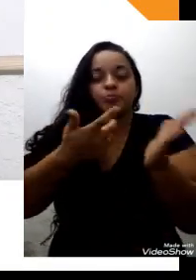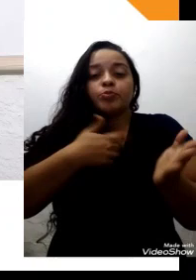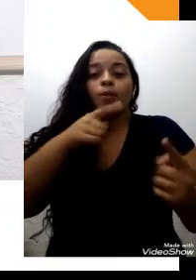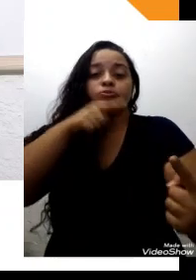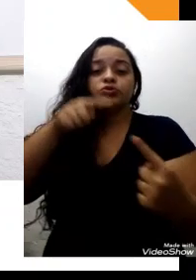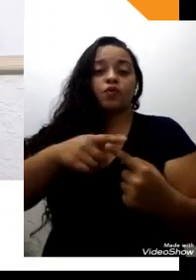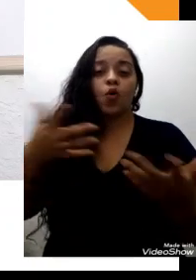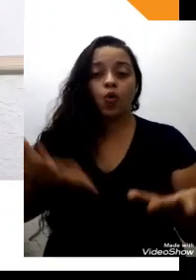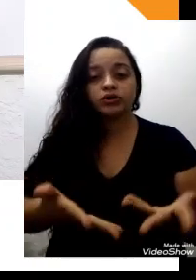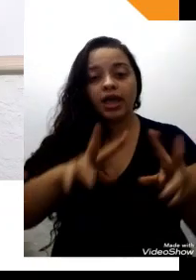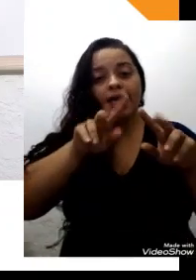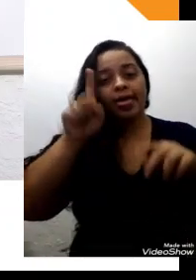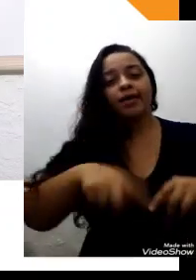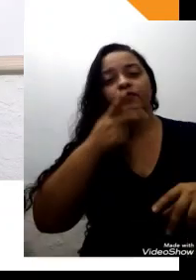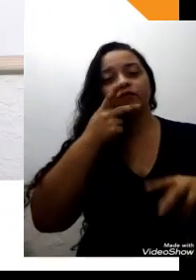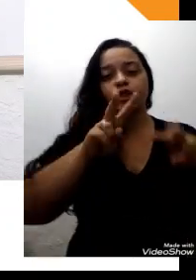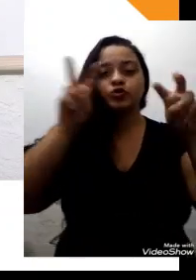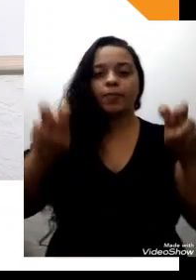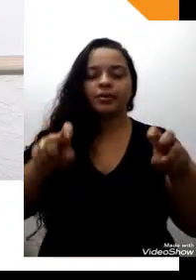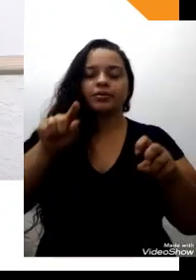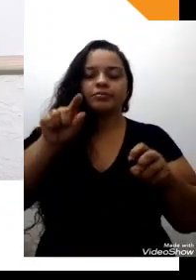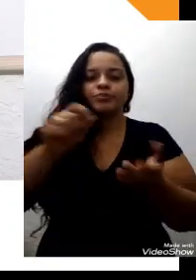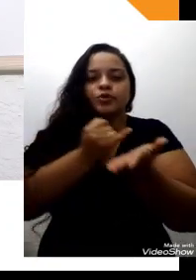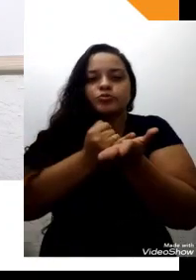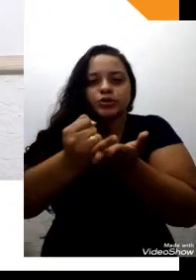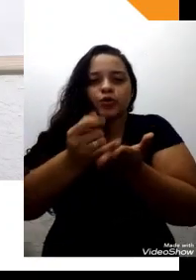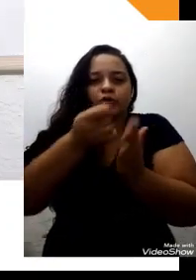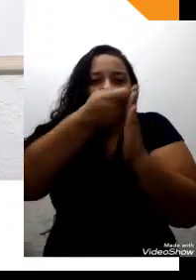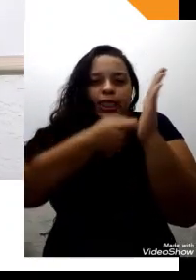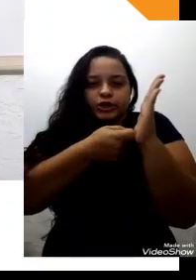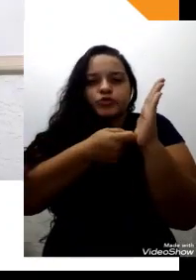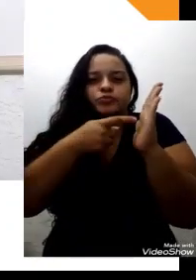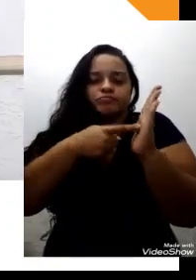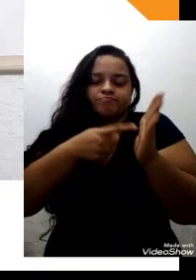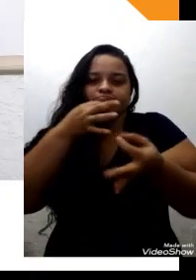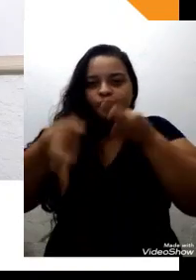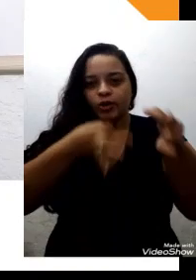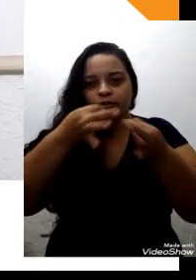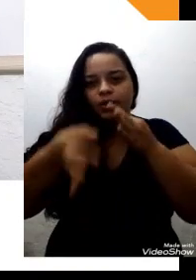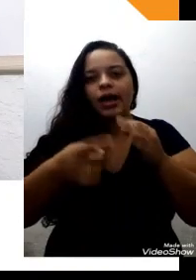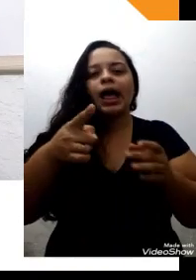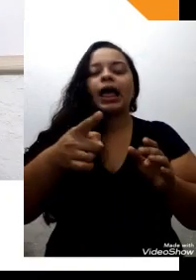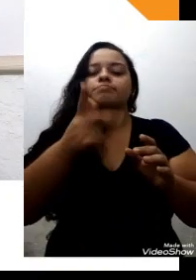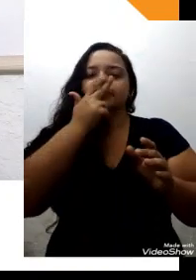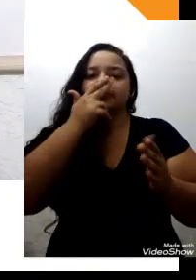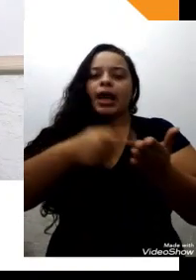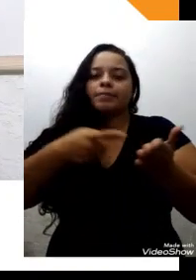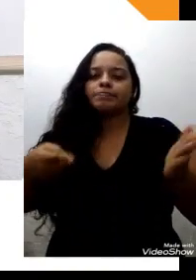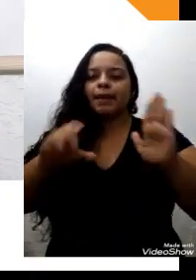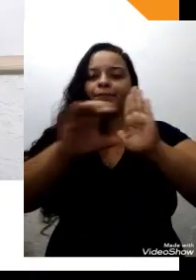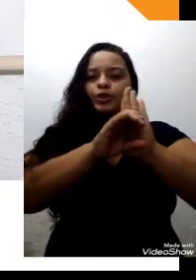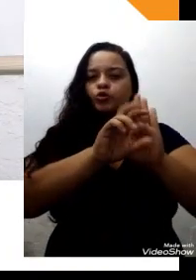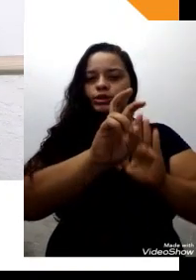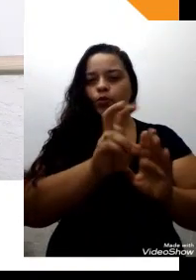objetivo hoje é abordar com vocês a introdução do texto dissertativo, que corresponde ao capítulo 5 da